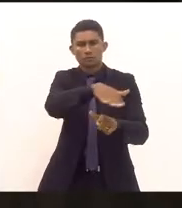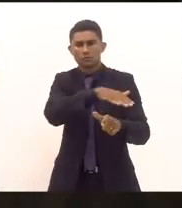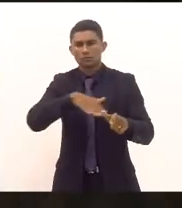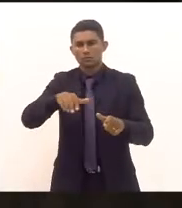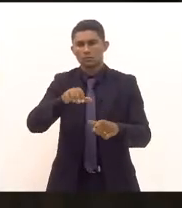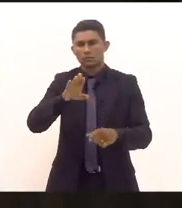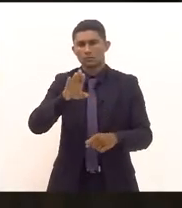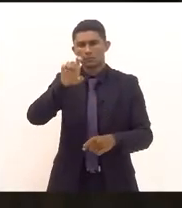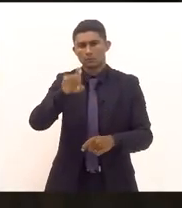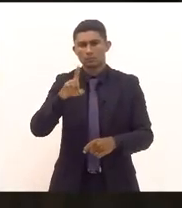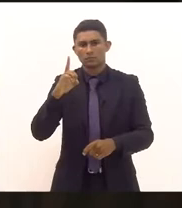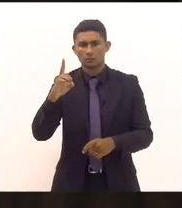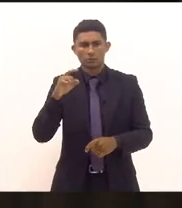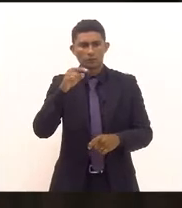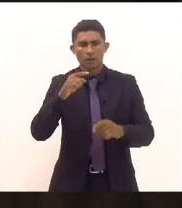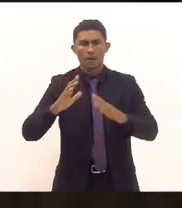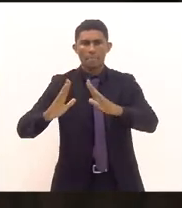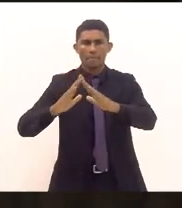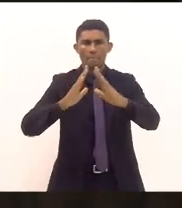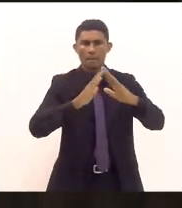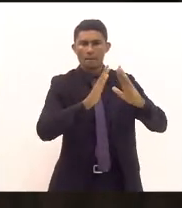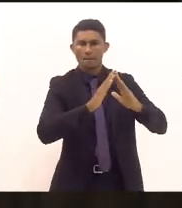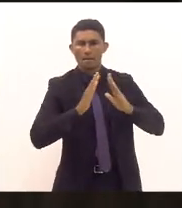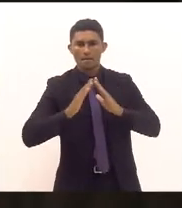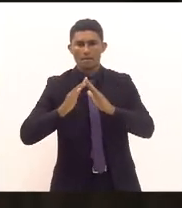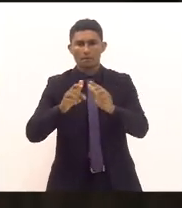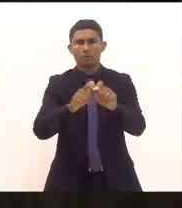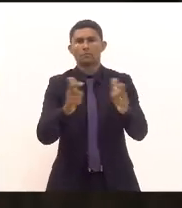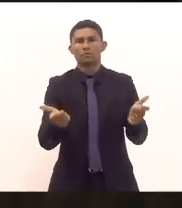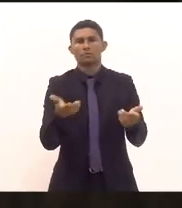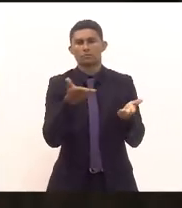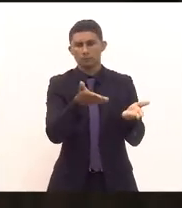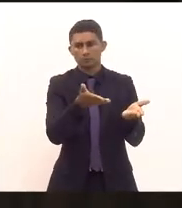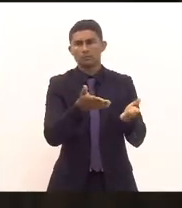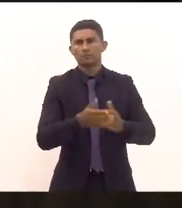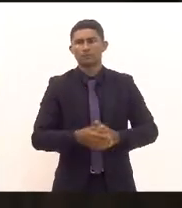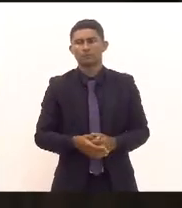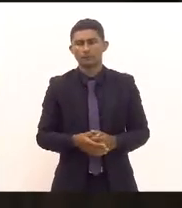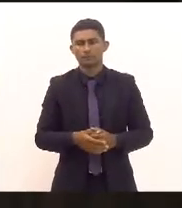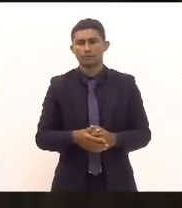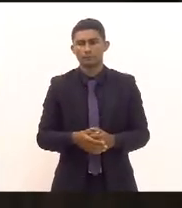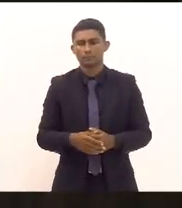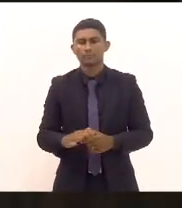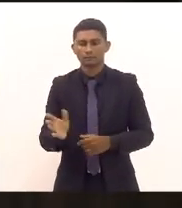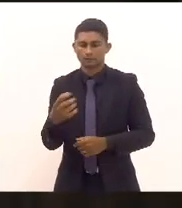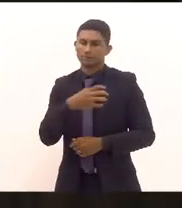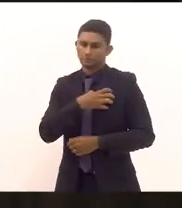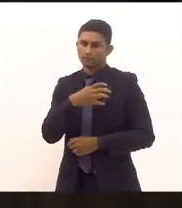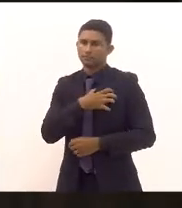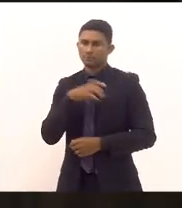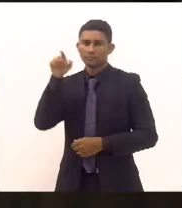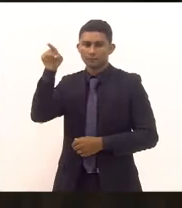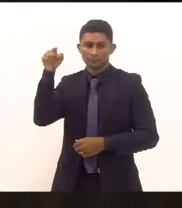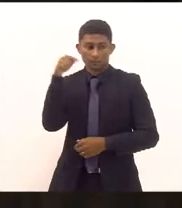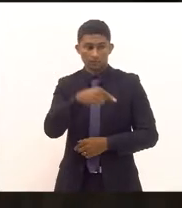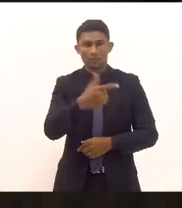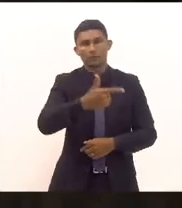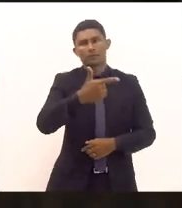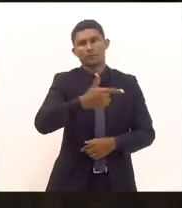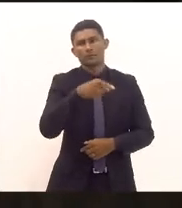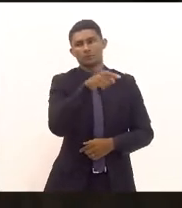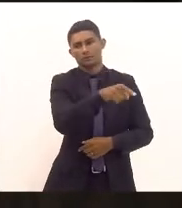maior concentração de terreiros que a gente tem né fora de da Bahia Então isso é muito